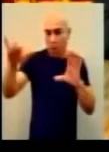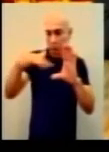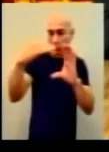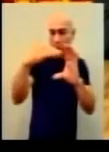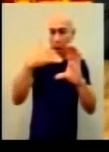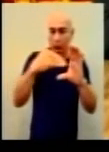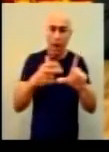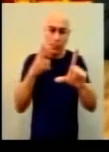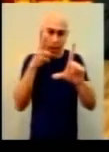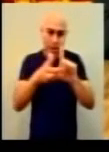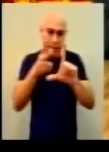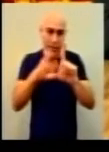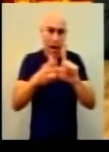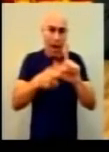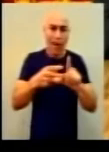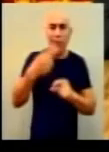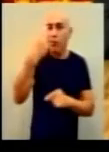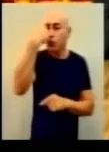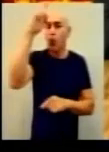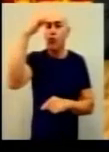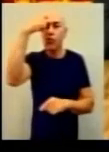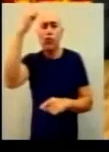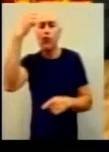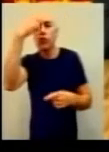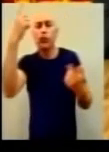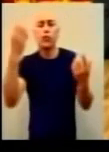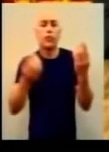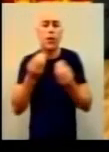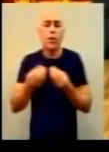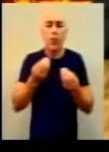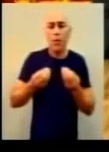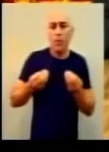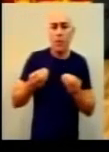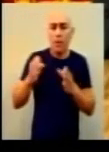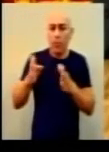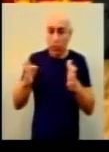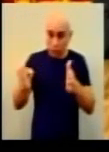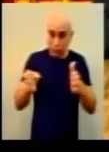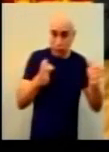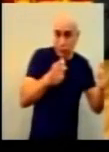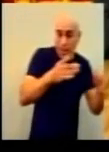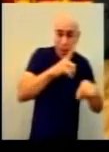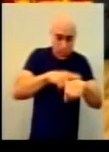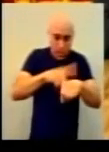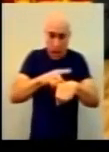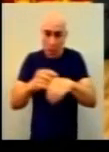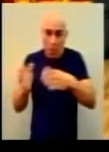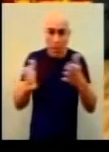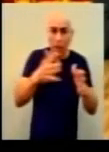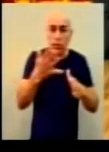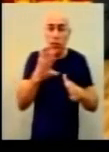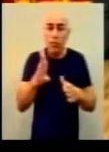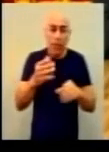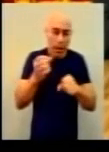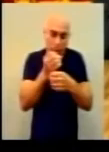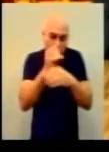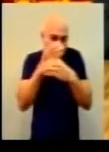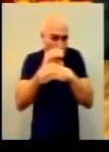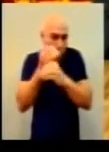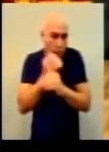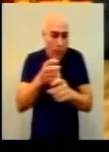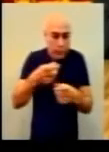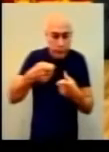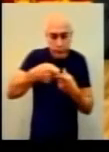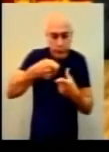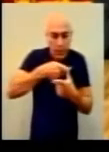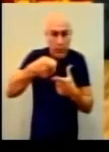live. Uma dúvida muito comum é em relação ao tempo médio para sair o resultado do exame do Covid.